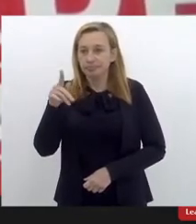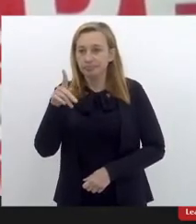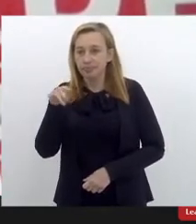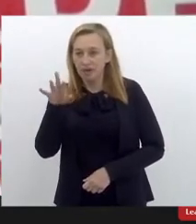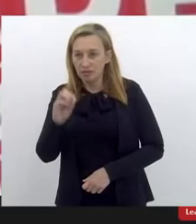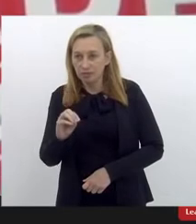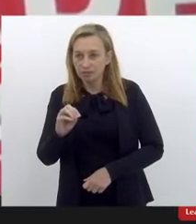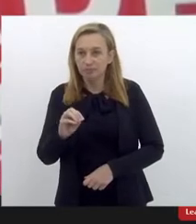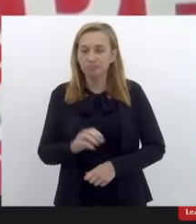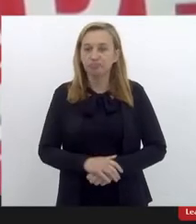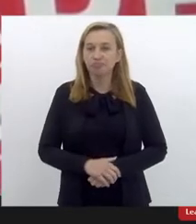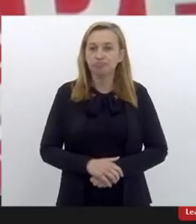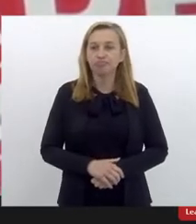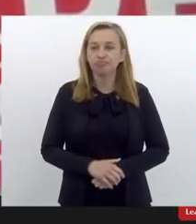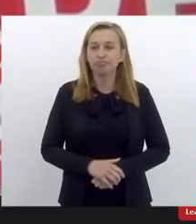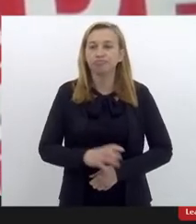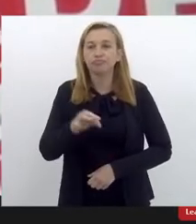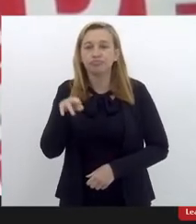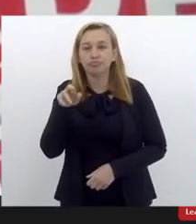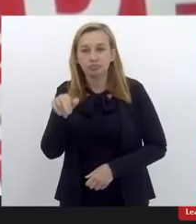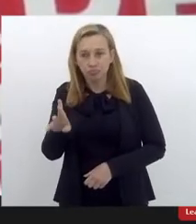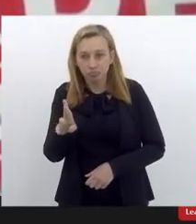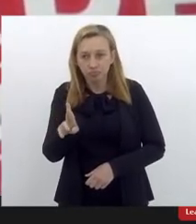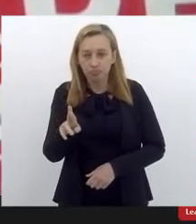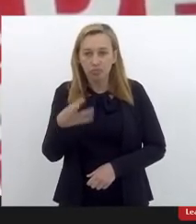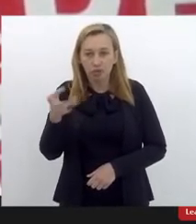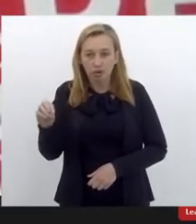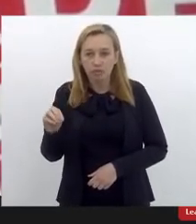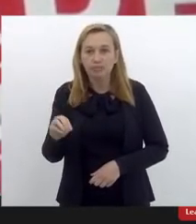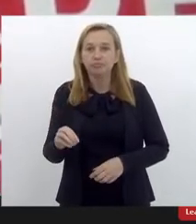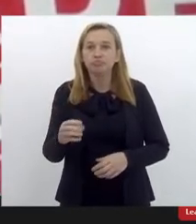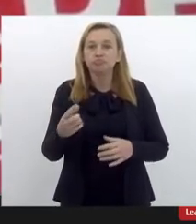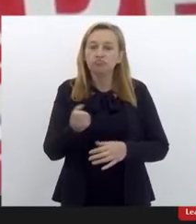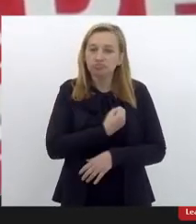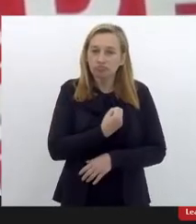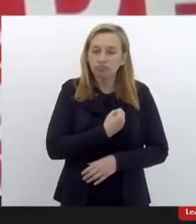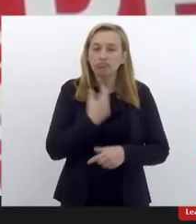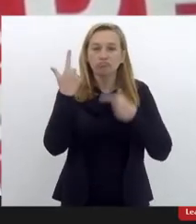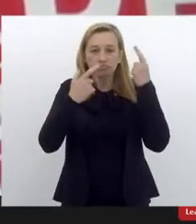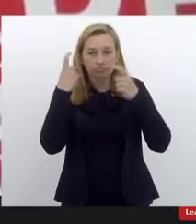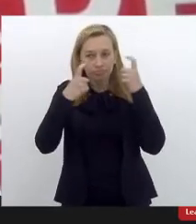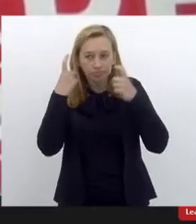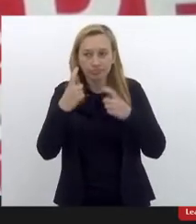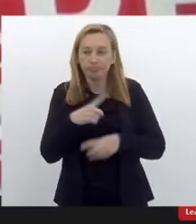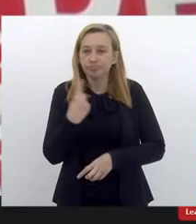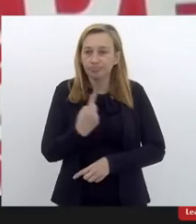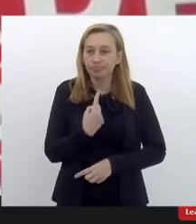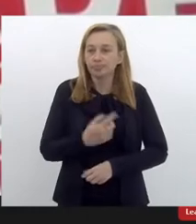relação à defesa da titulação, tem um dado que está nos preocupando. Tá?